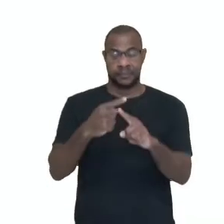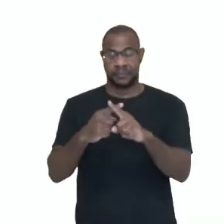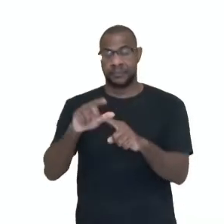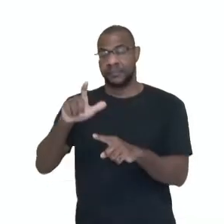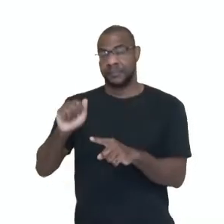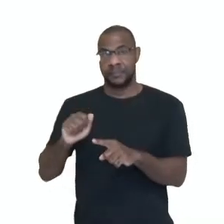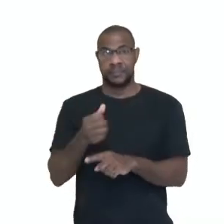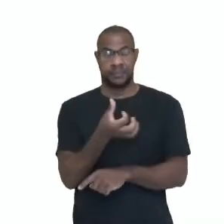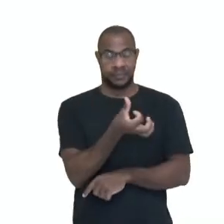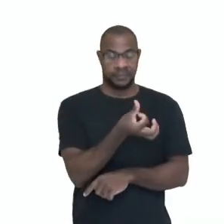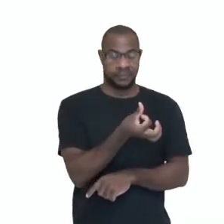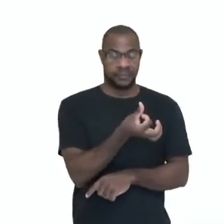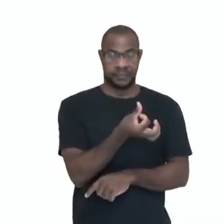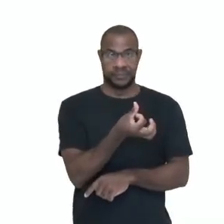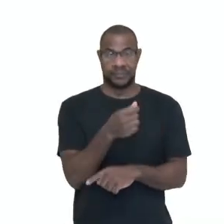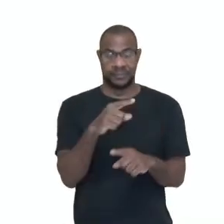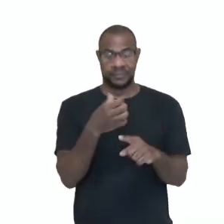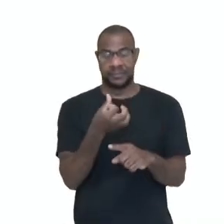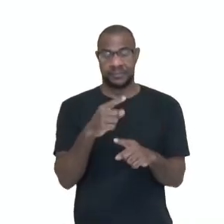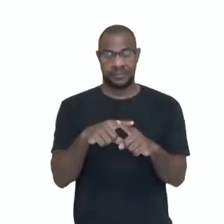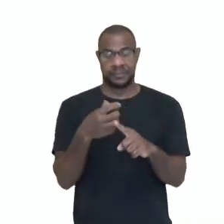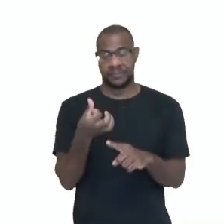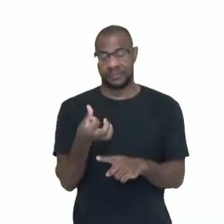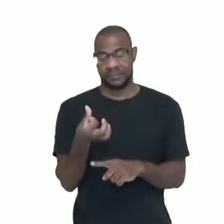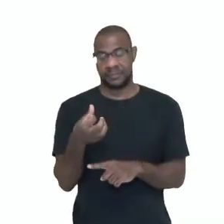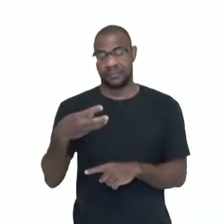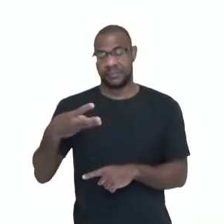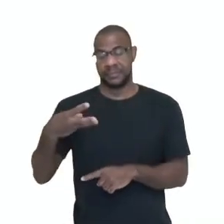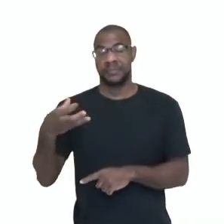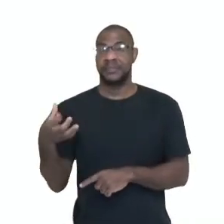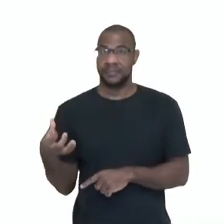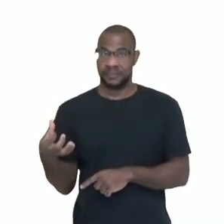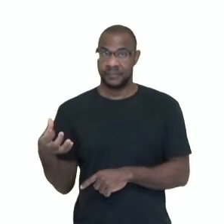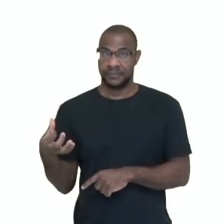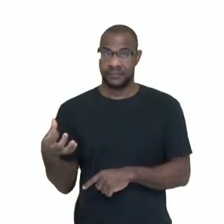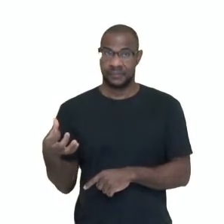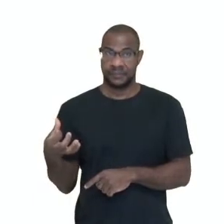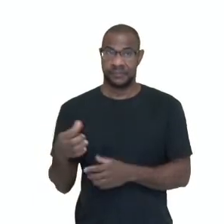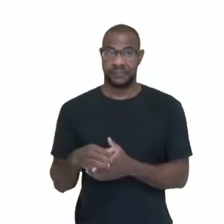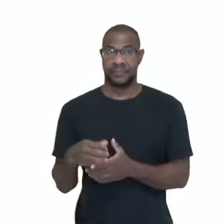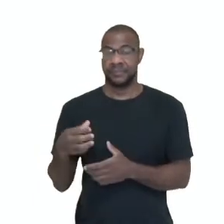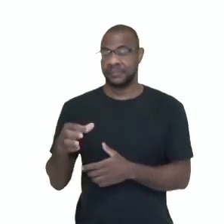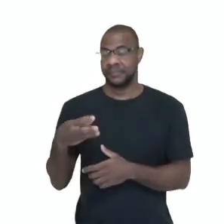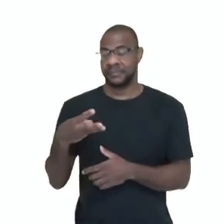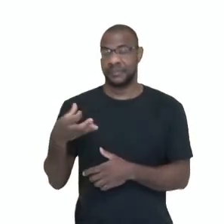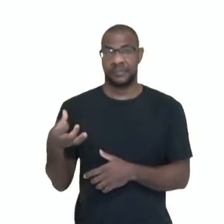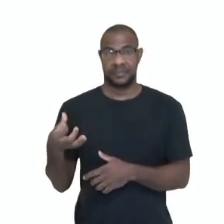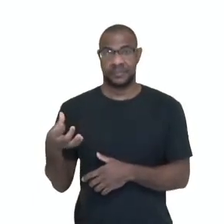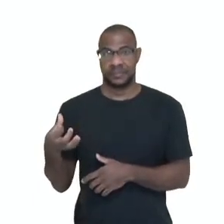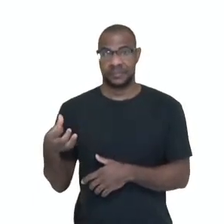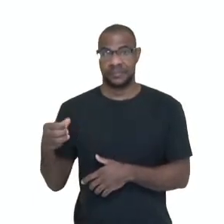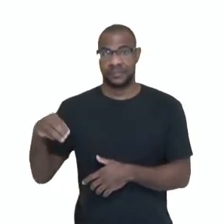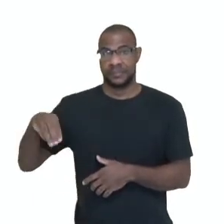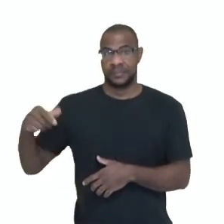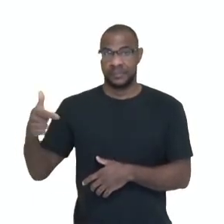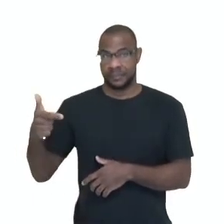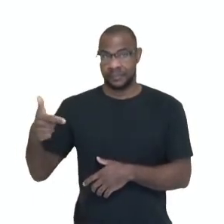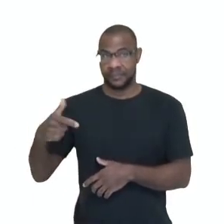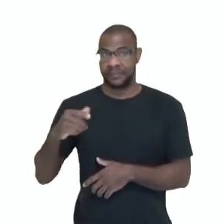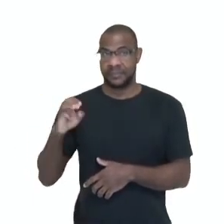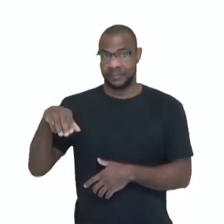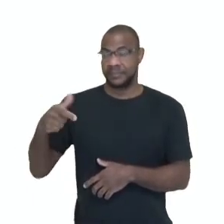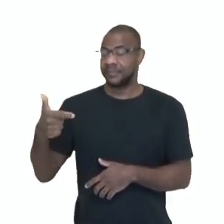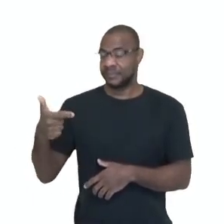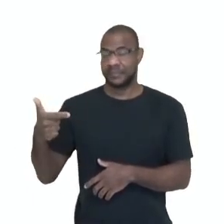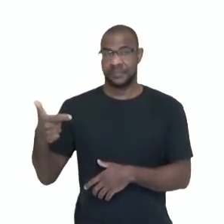lado é 6, 6 vezes 6, 36, 36 centímetros quadrados é a área o quê? De cada